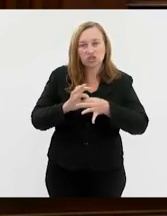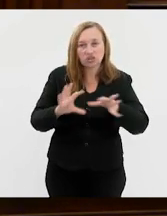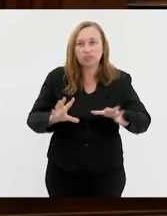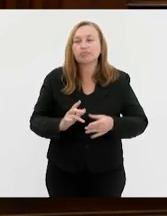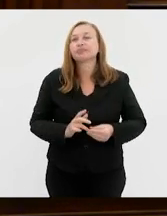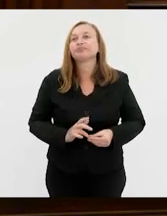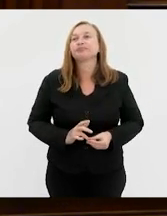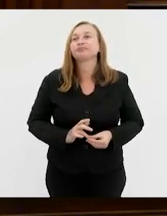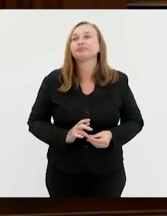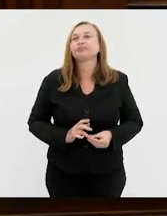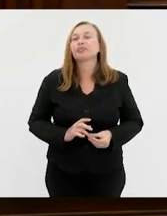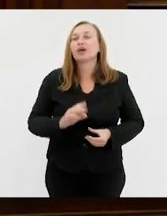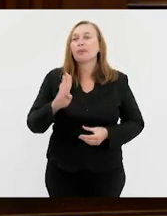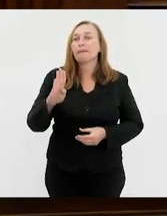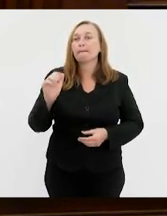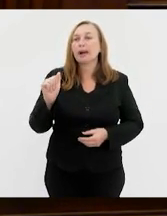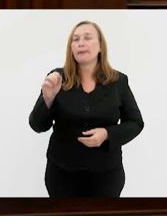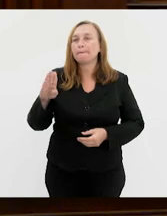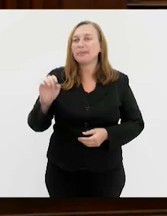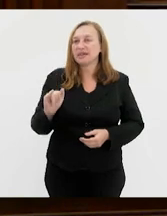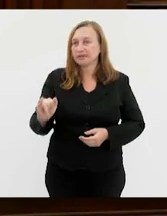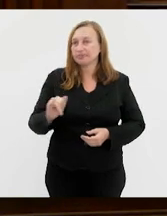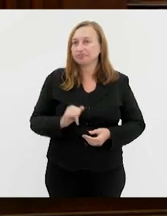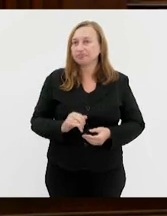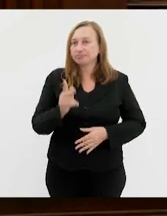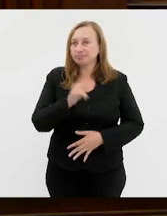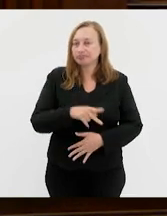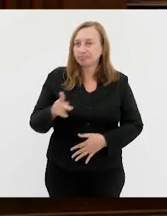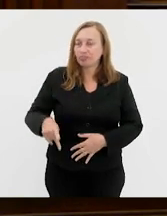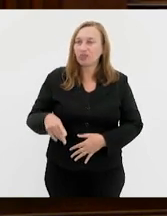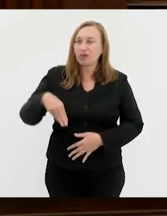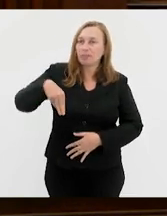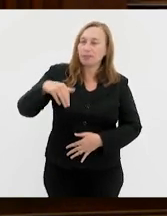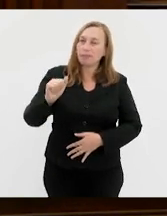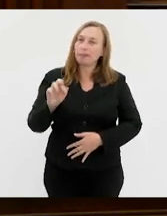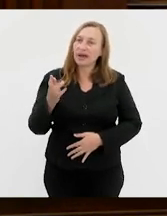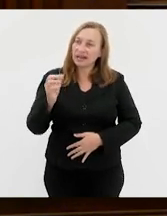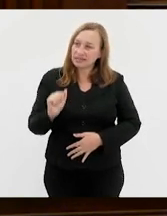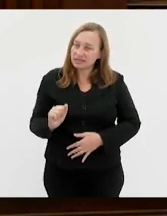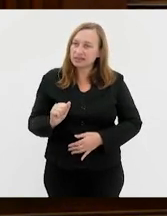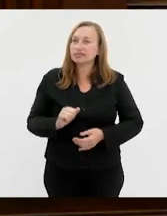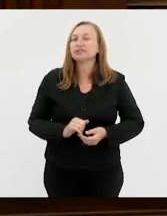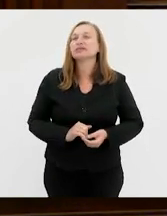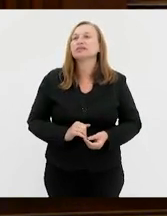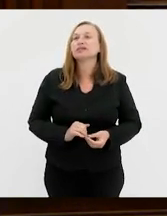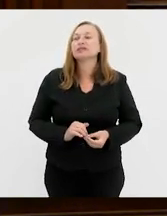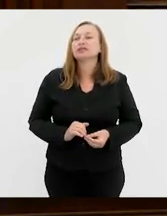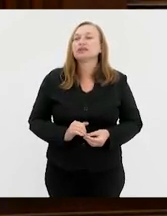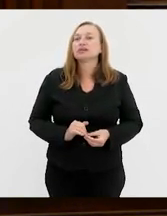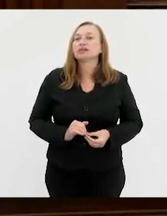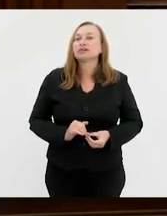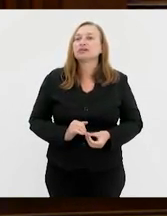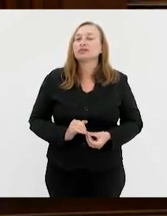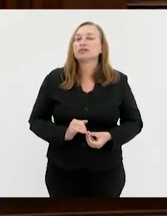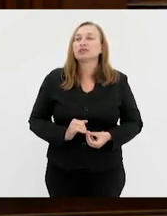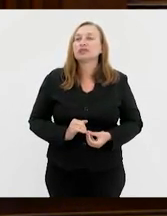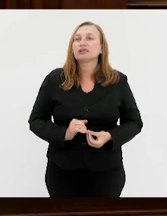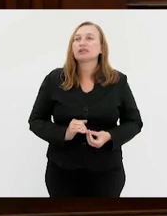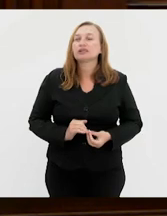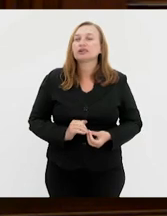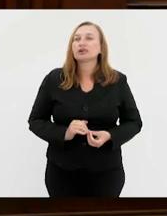A Babi, a professora Márcia, irmã da Babi, o grande